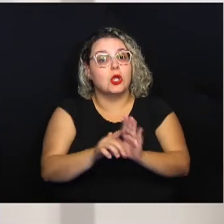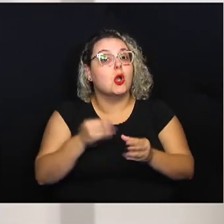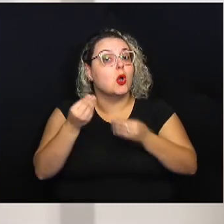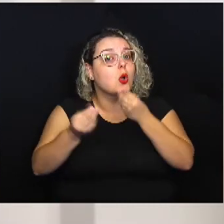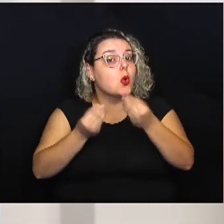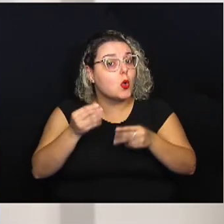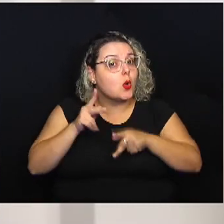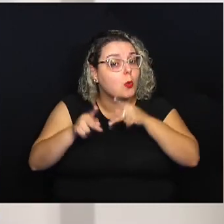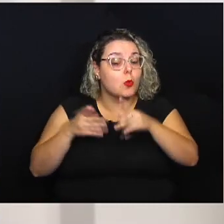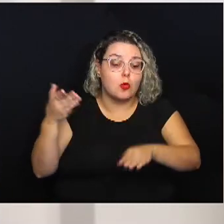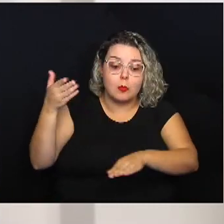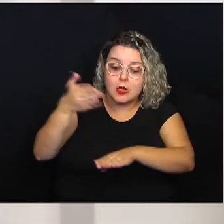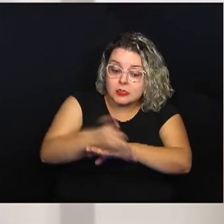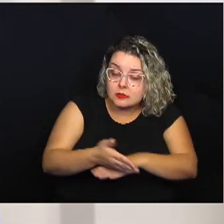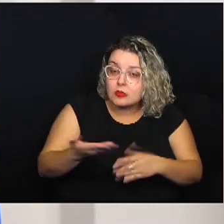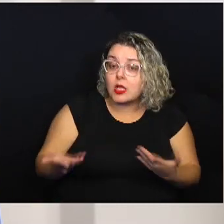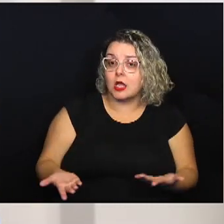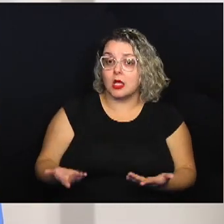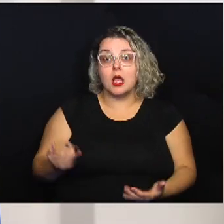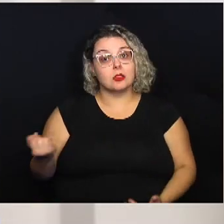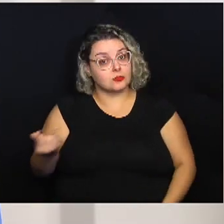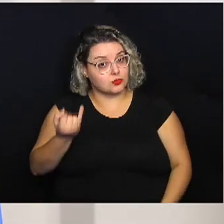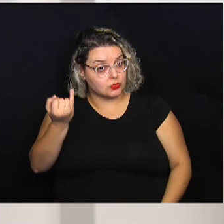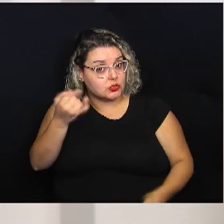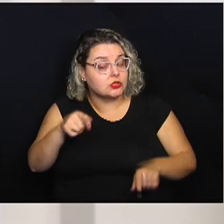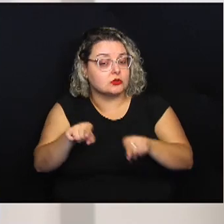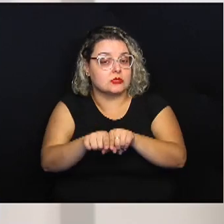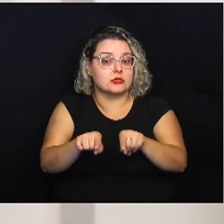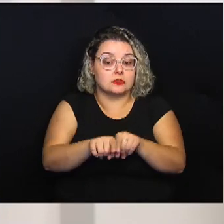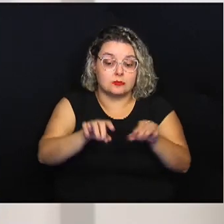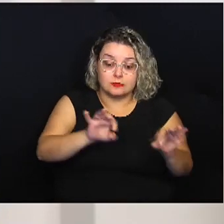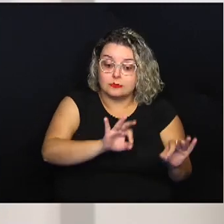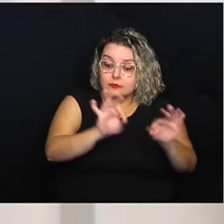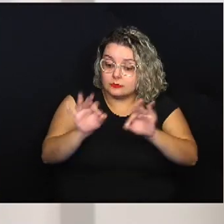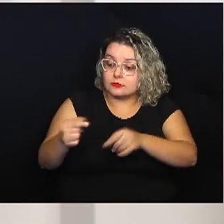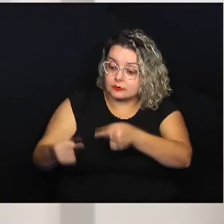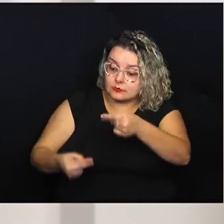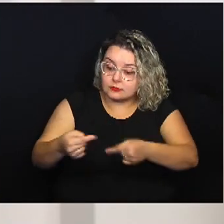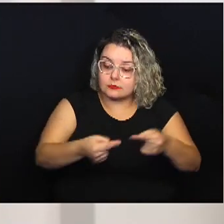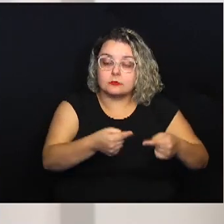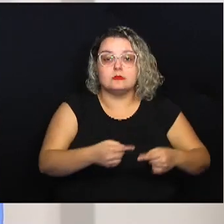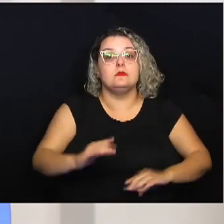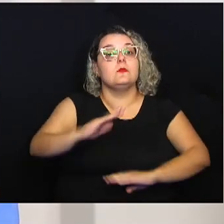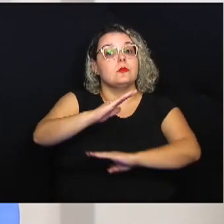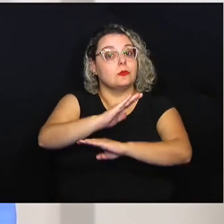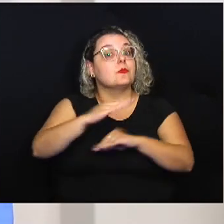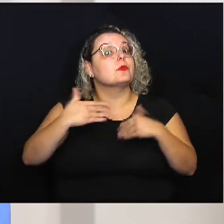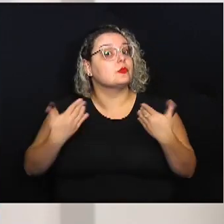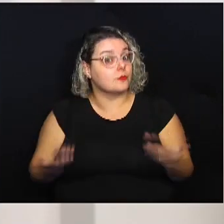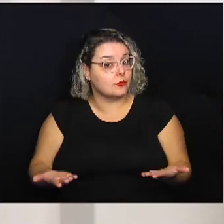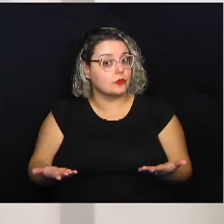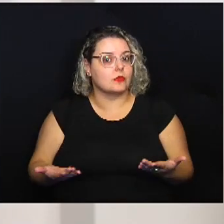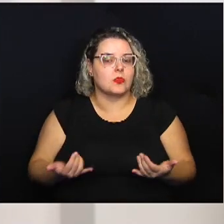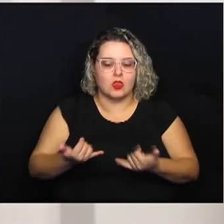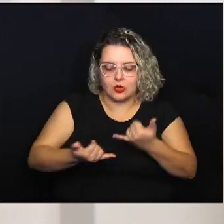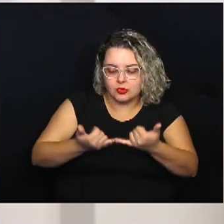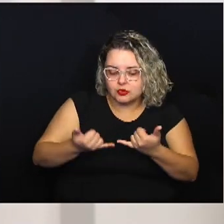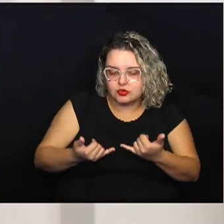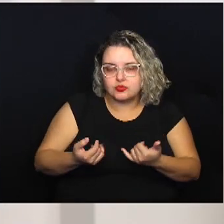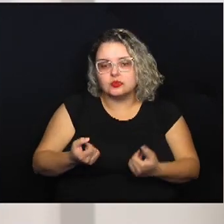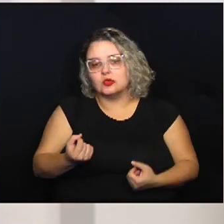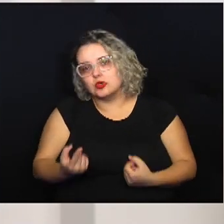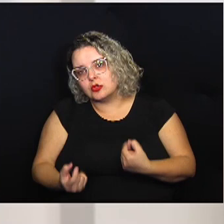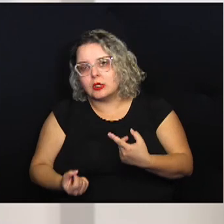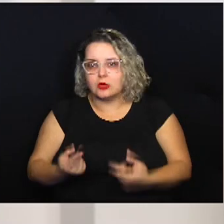pode participar, a importância, inclusive, de acompanhar as discussões, os debates da Câmara, com joguinhos, com alguns